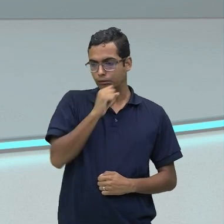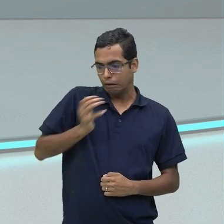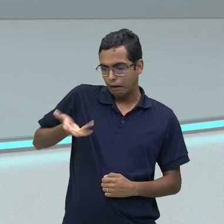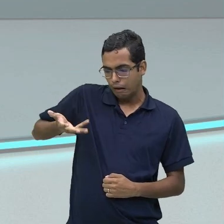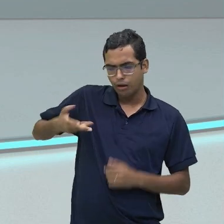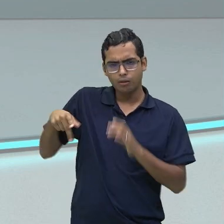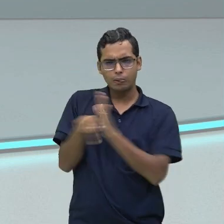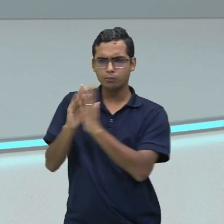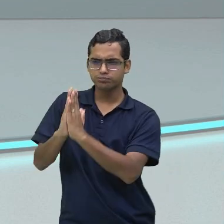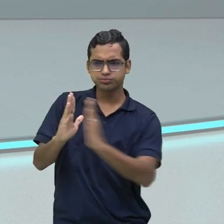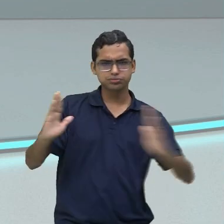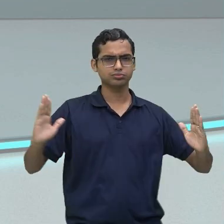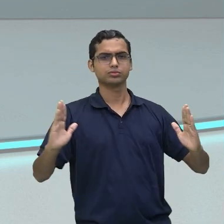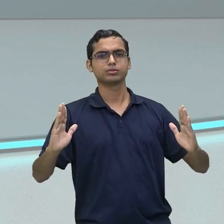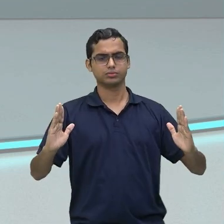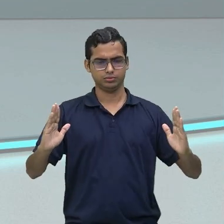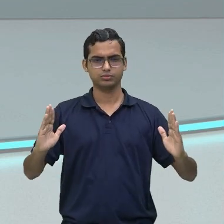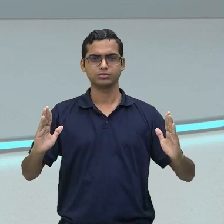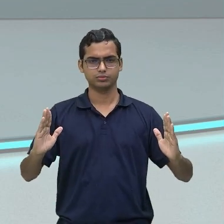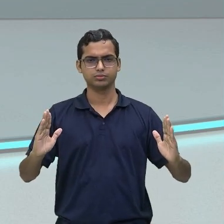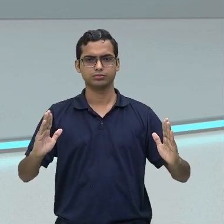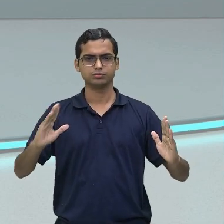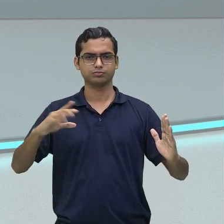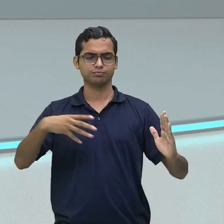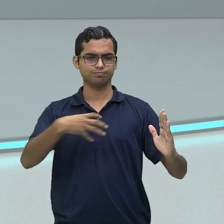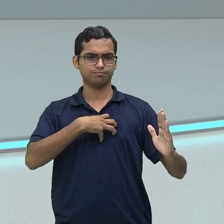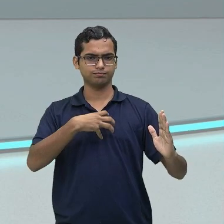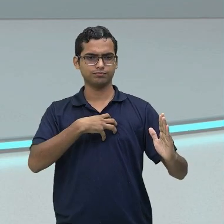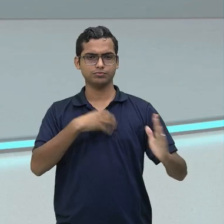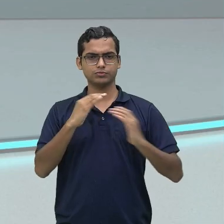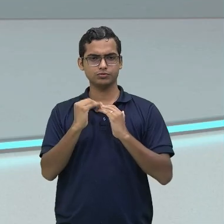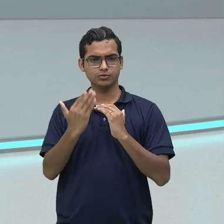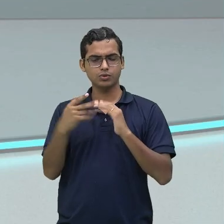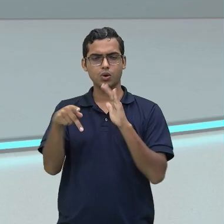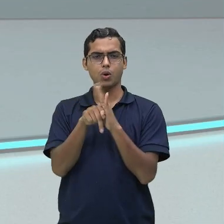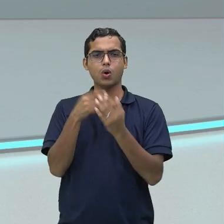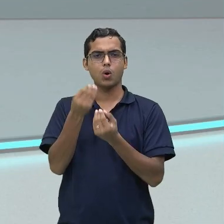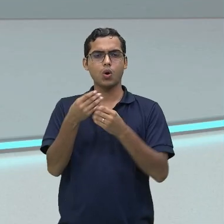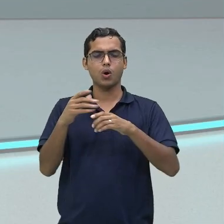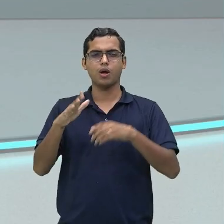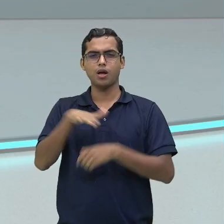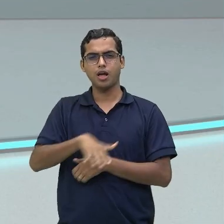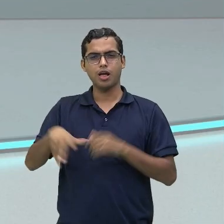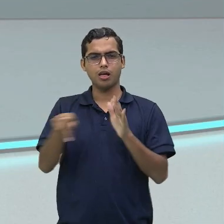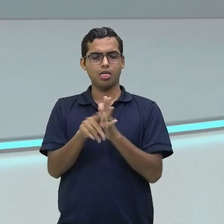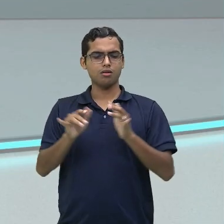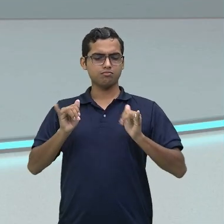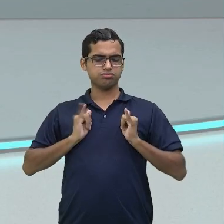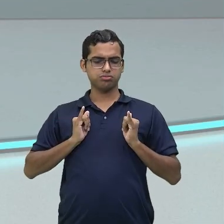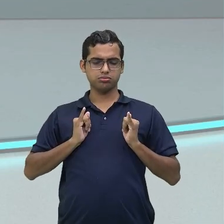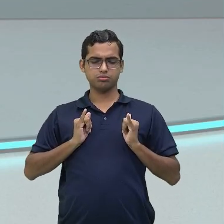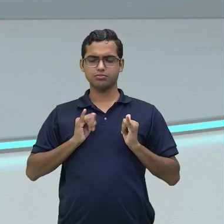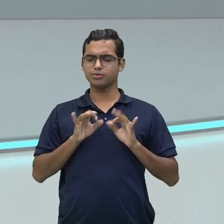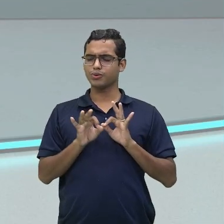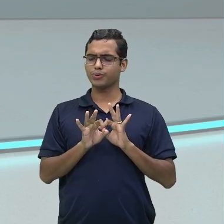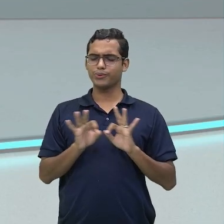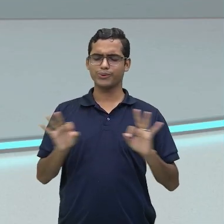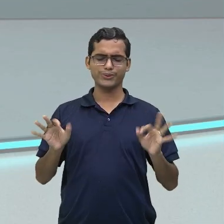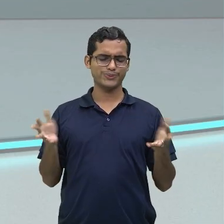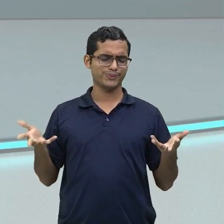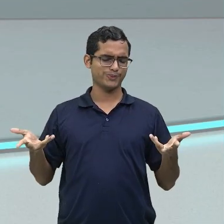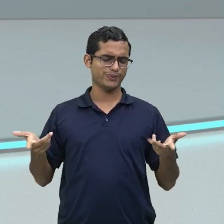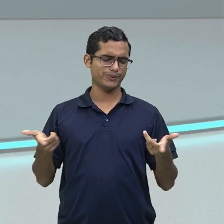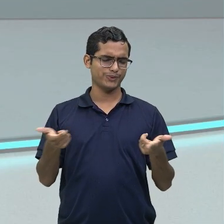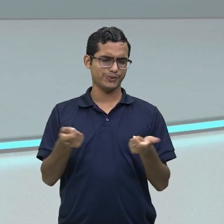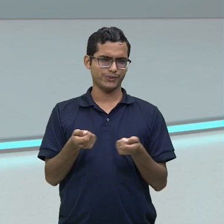lugar fora da zona de conforto. Porque se eu estou no momento em que está tudo ótimo, tudo